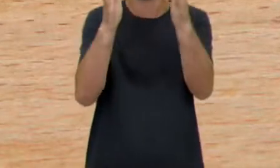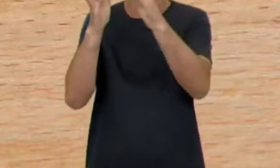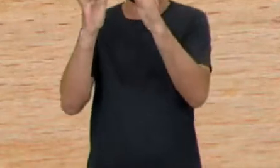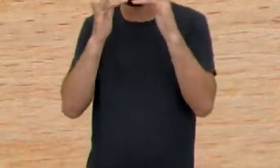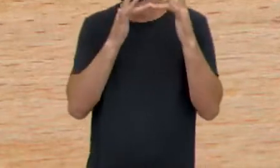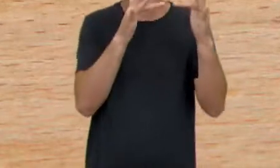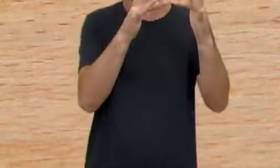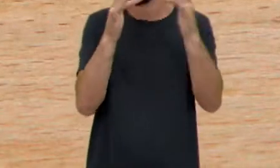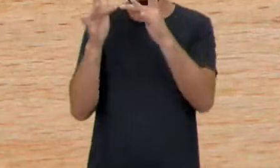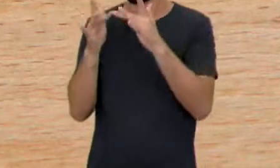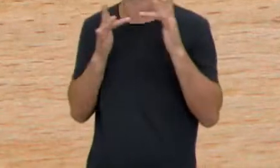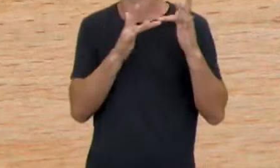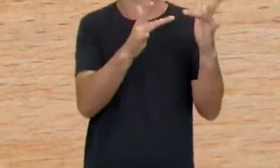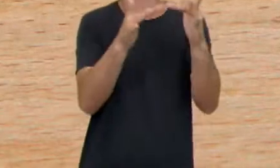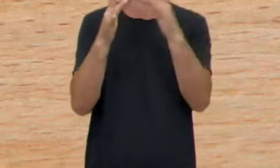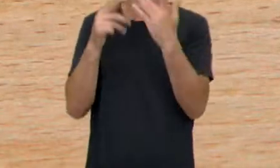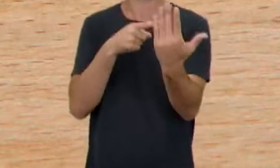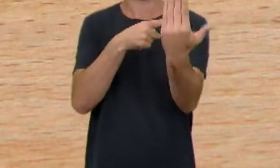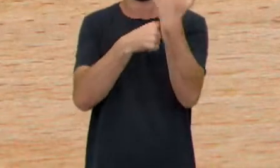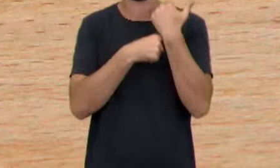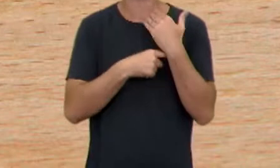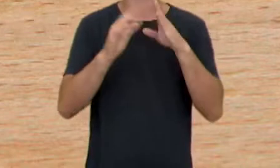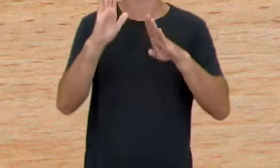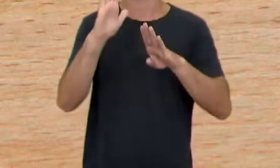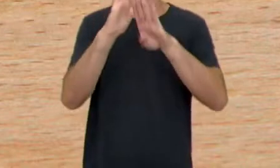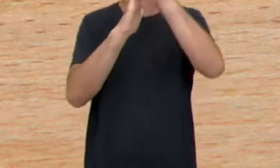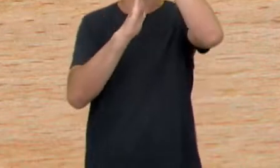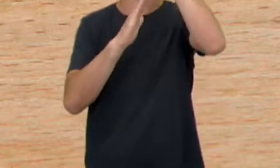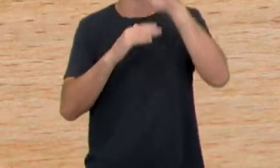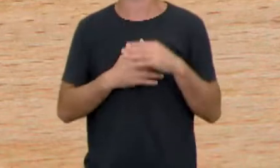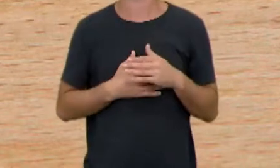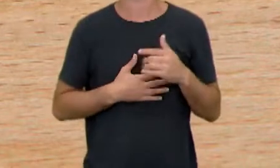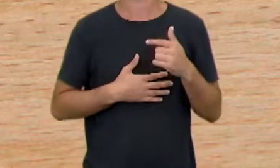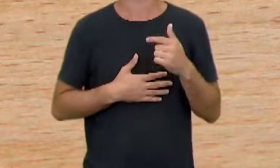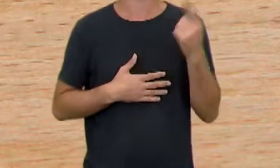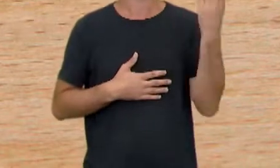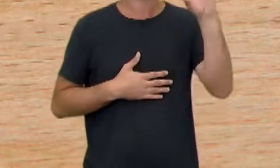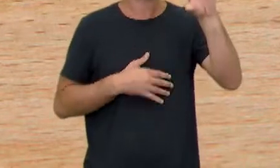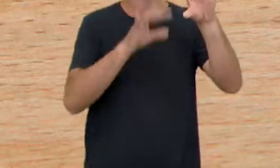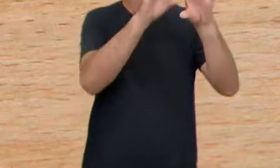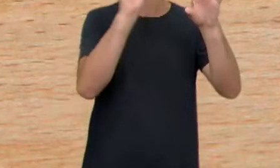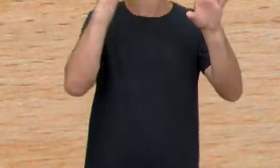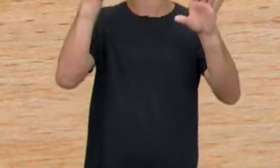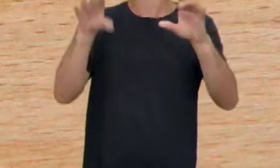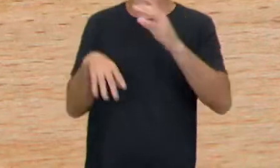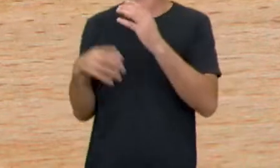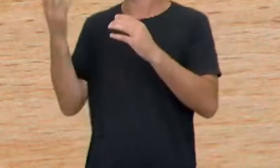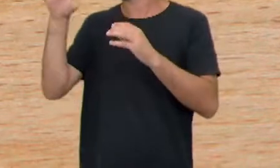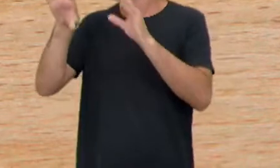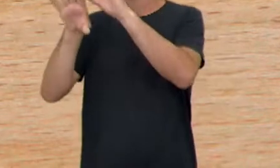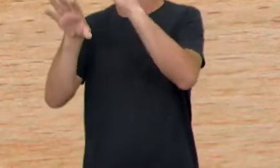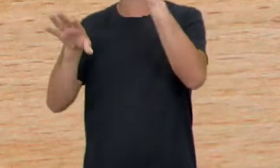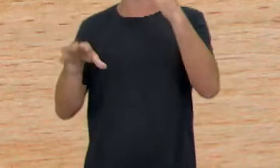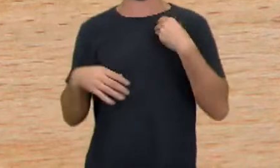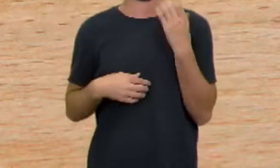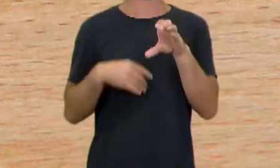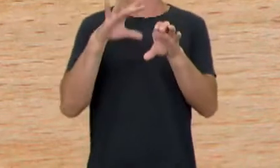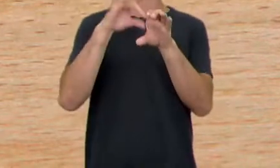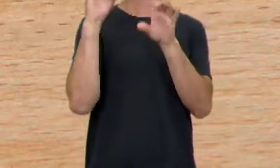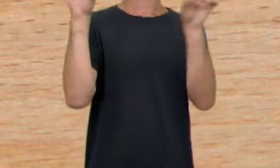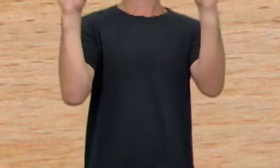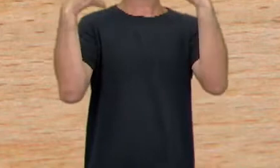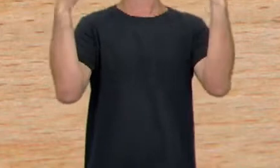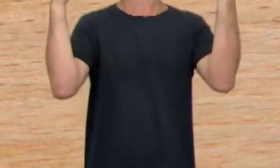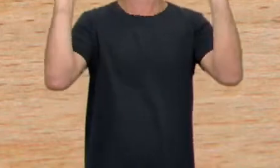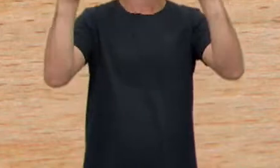digitalmente. Certo. Isso alavanca o conteúdo. Né? Então, a gente compartilha o conteúdo uns dos outros, a gente replica, a gente convida